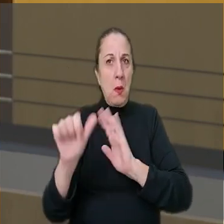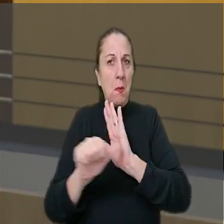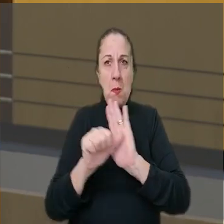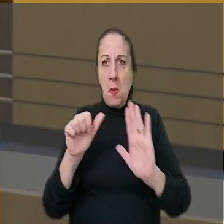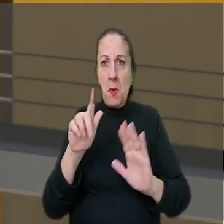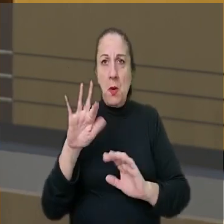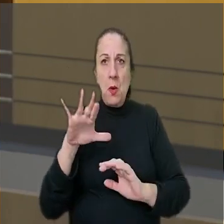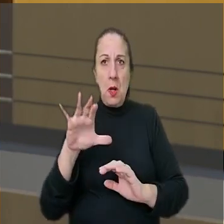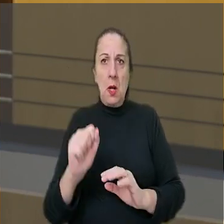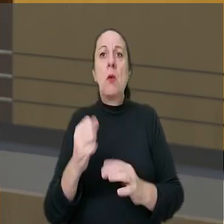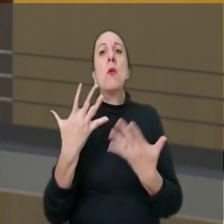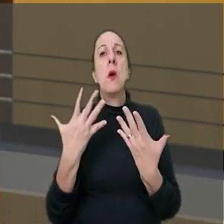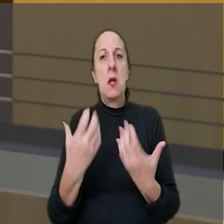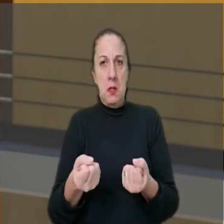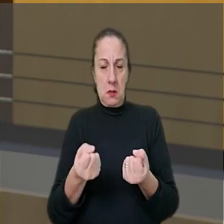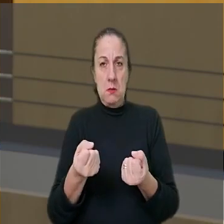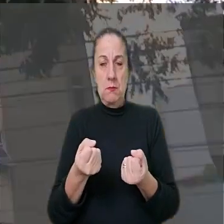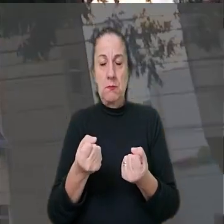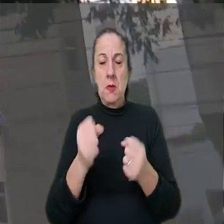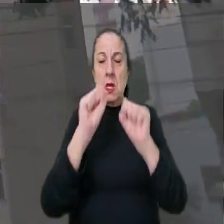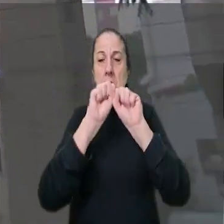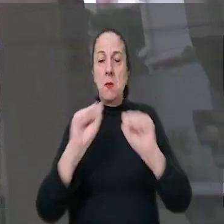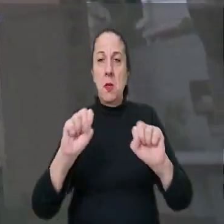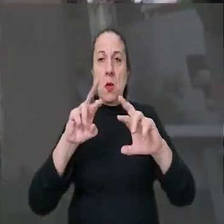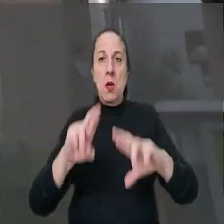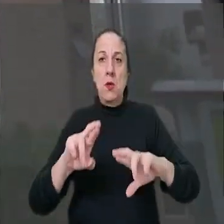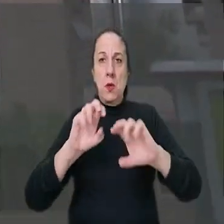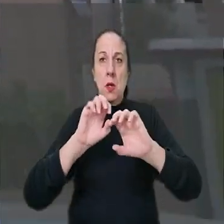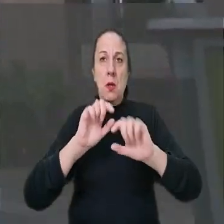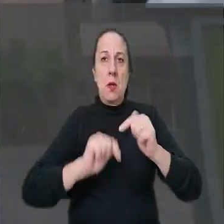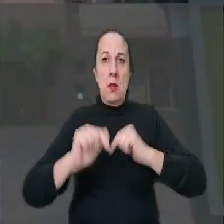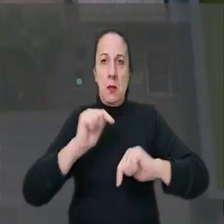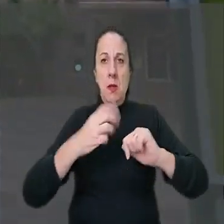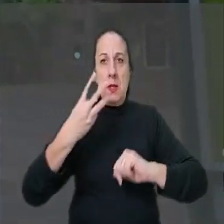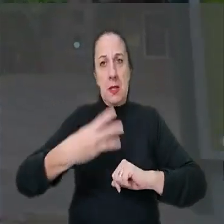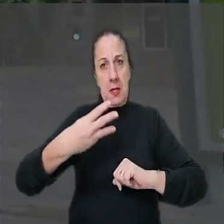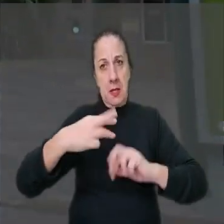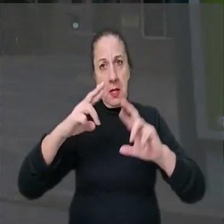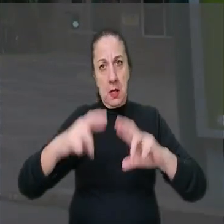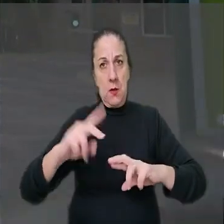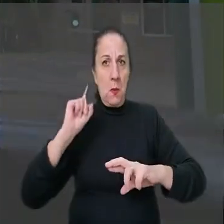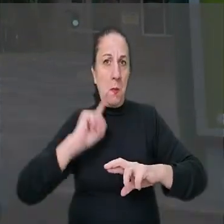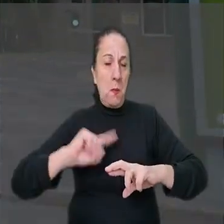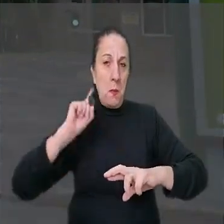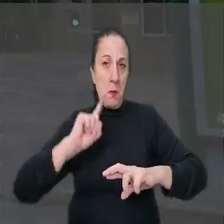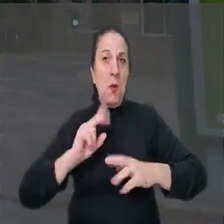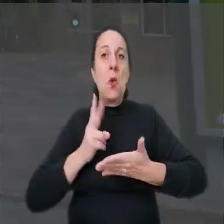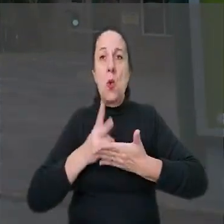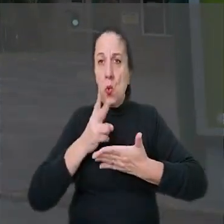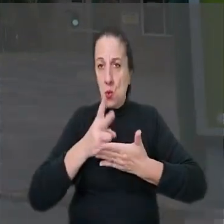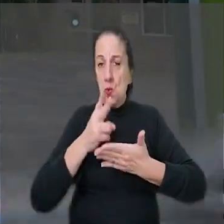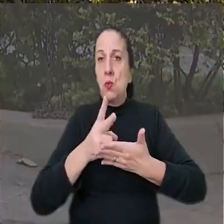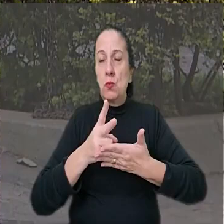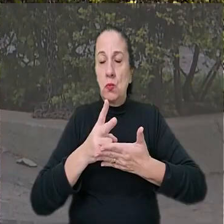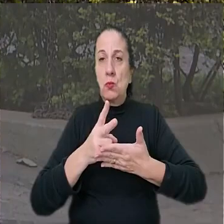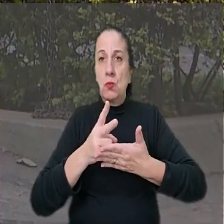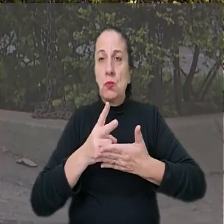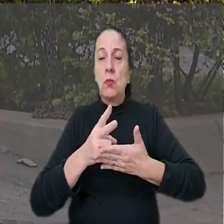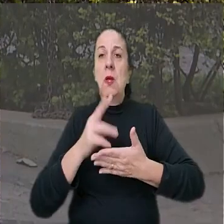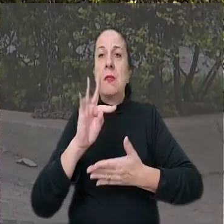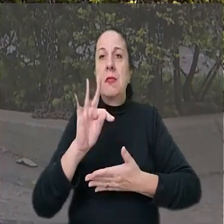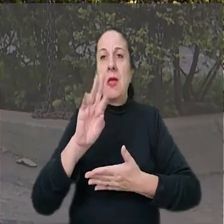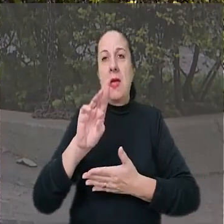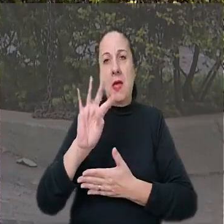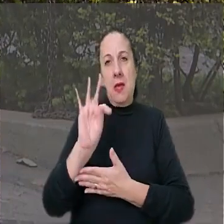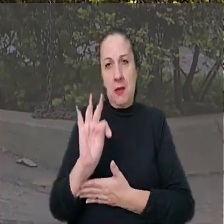Em primeiro grau, o pedido foi aceito. O Tribunal Regional do Trabalho da 3ª Região em Minas Gerais manteve a sentença.